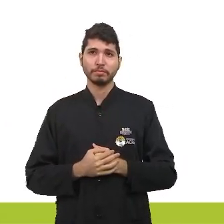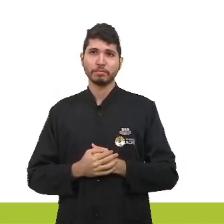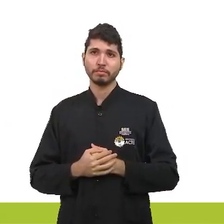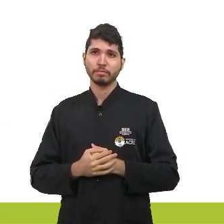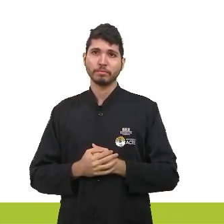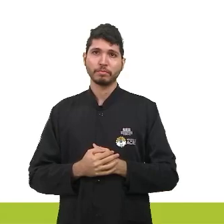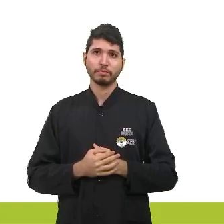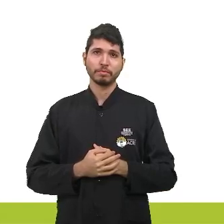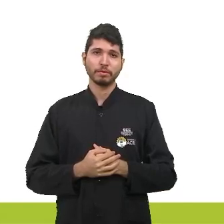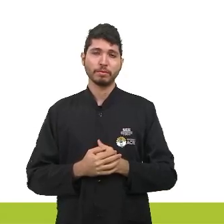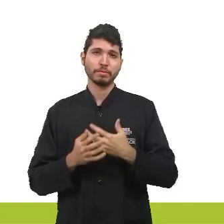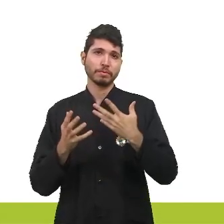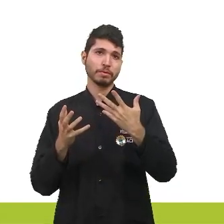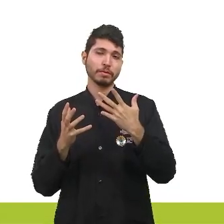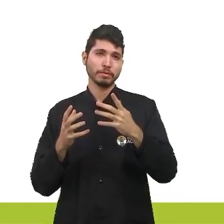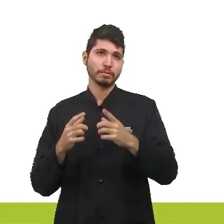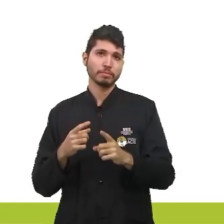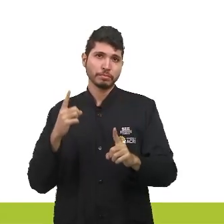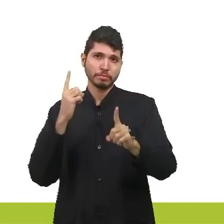exemplo,